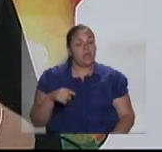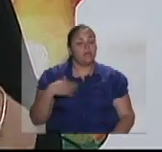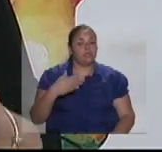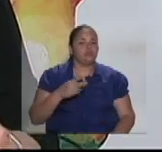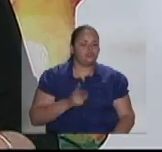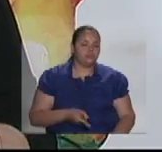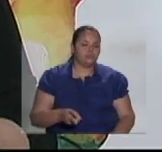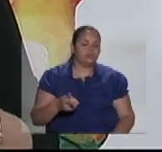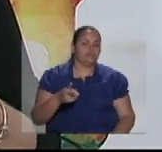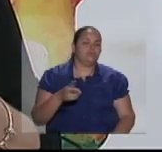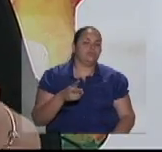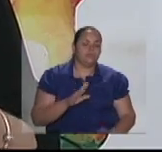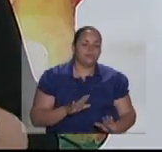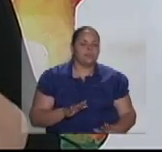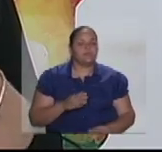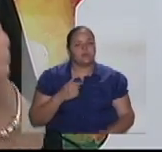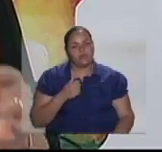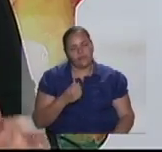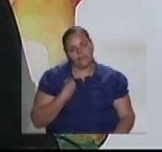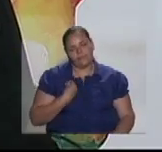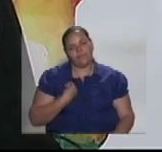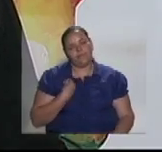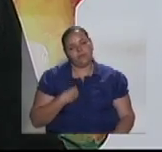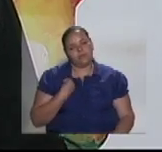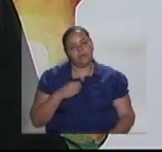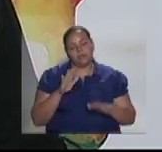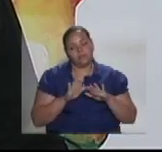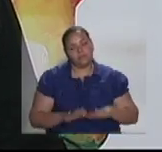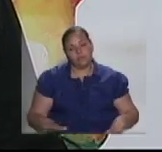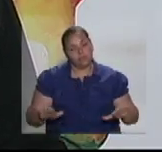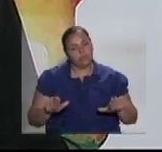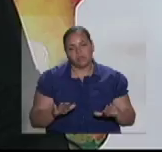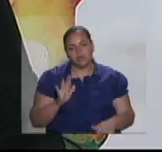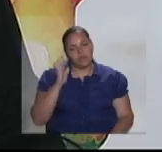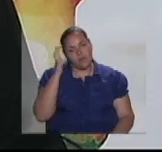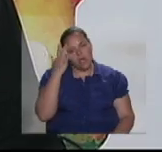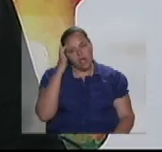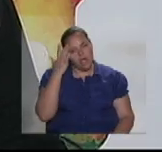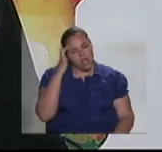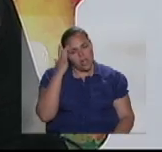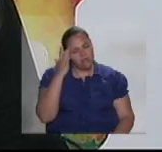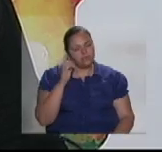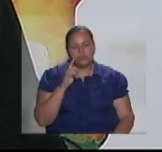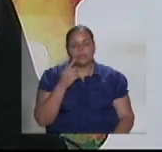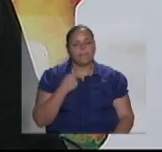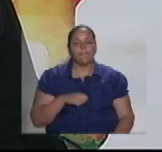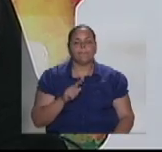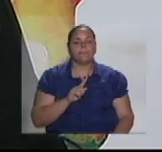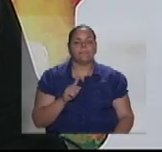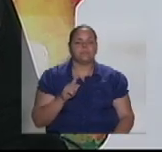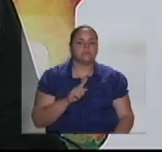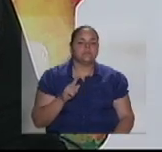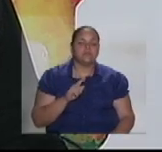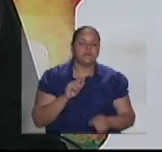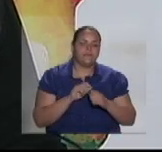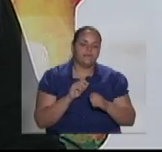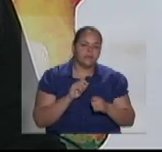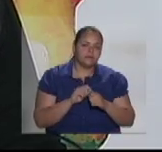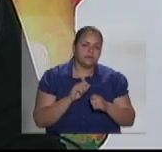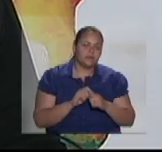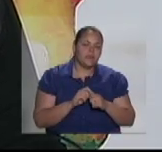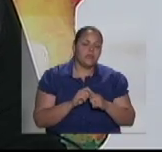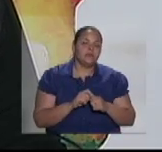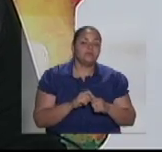ela foi e depois continuou e seguiu e está com a vida tranquila, eu acho que não é necessário fazer